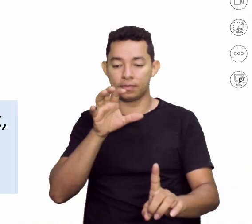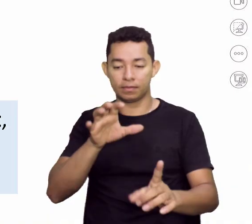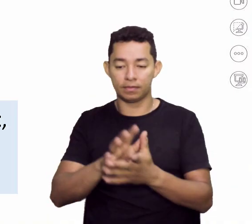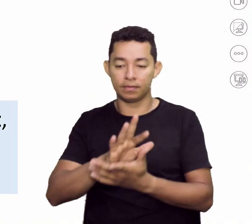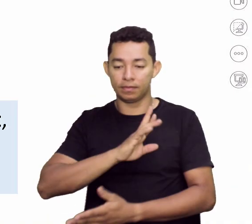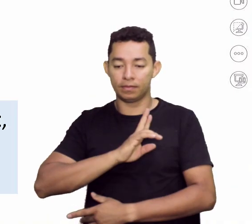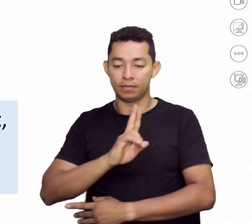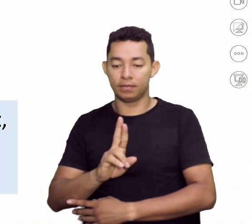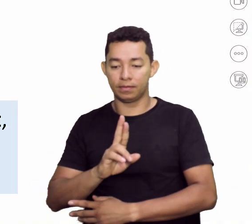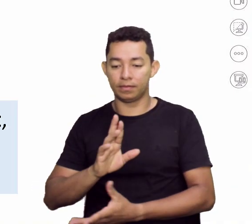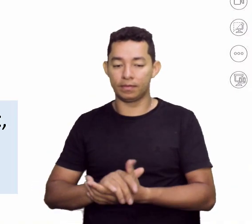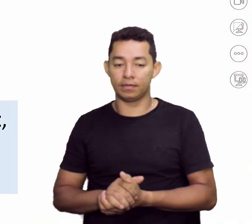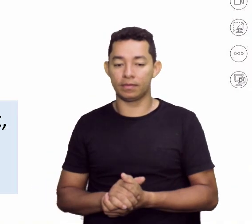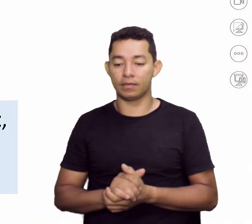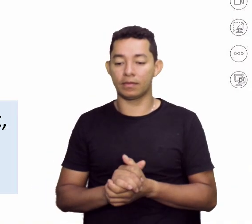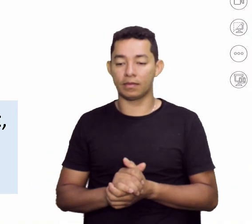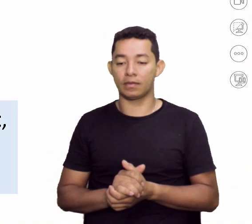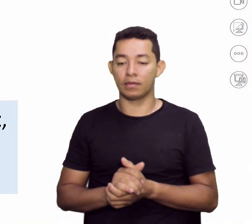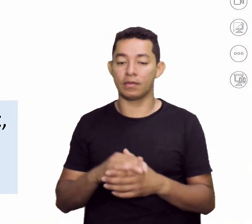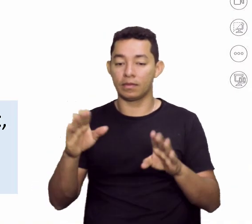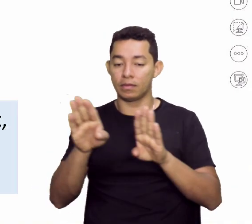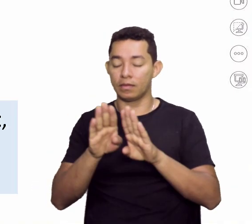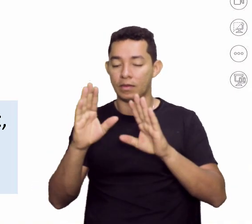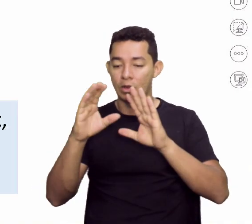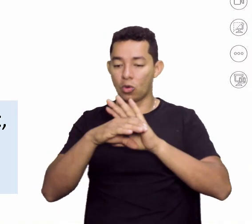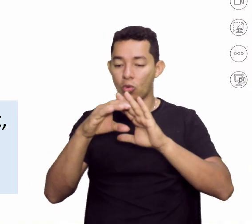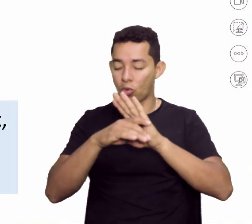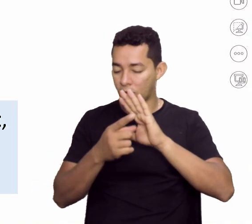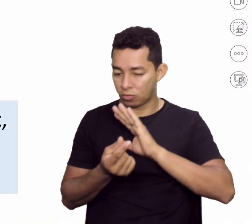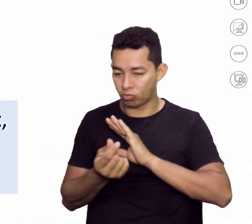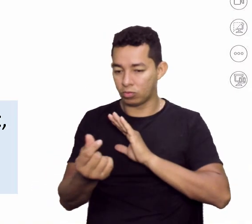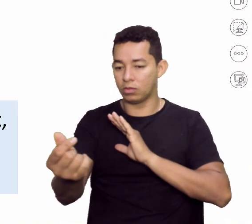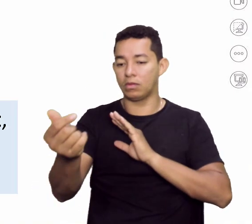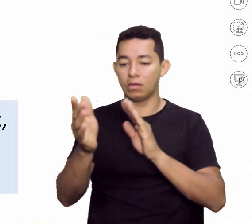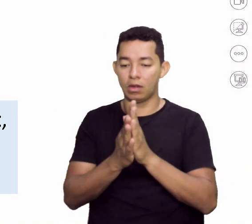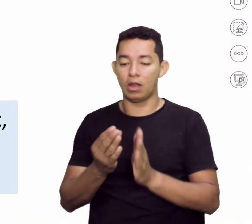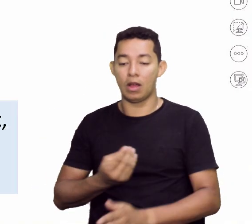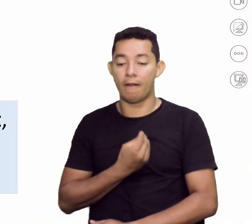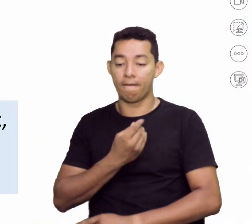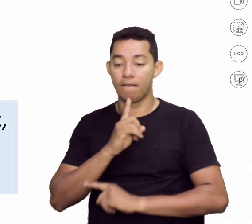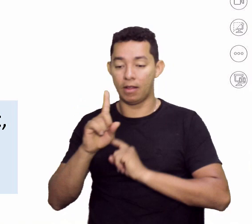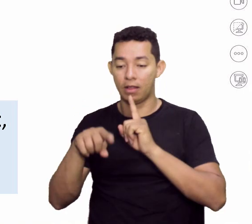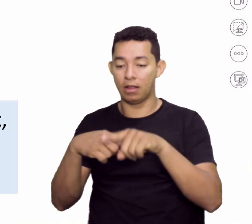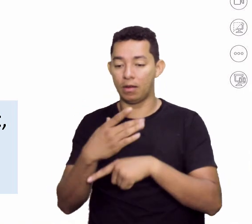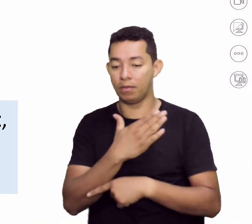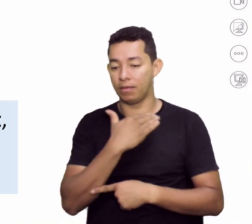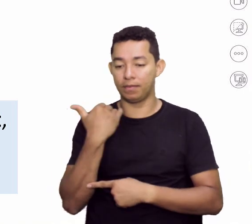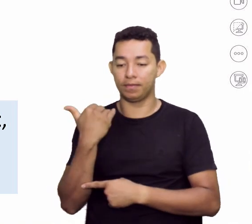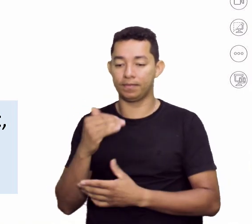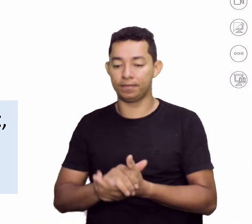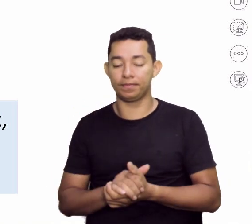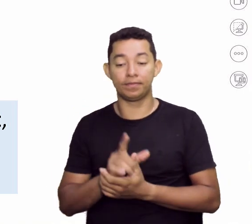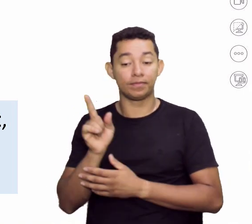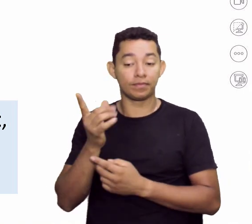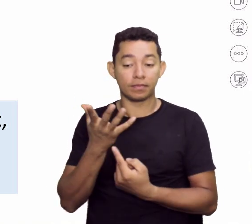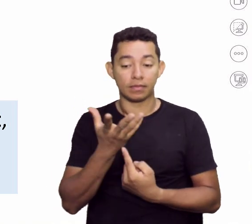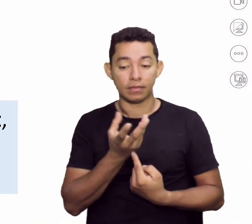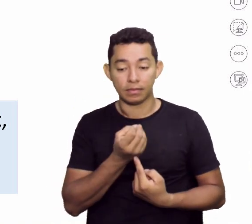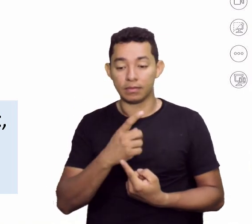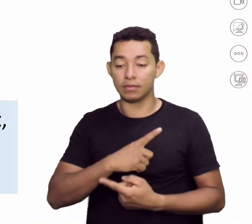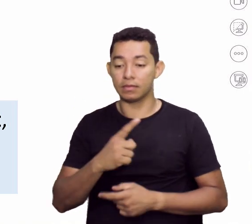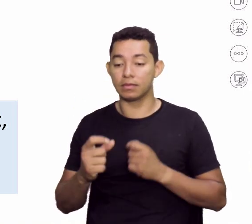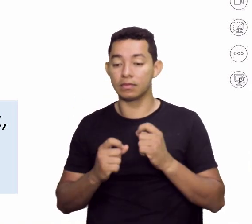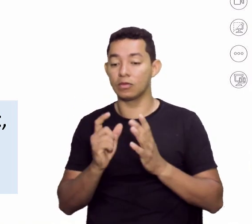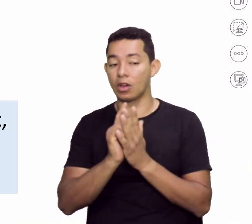religião, pelo conceito de eternidade e pela vida após a morte. Essa arte tinha